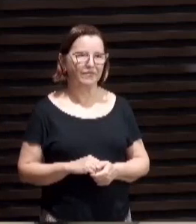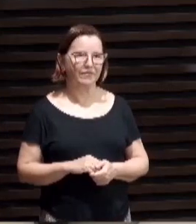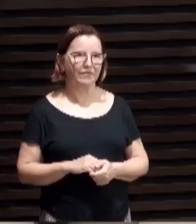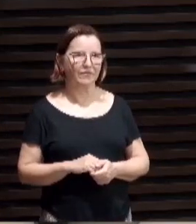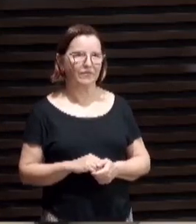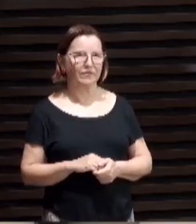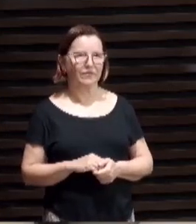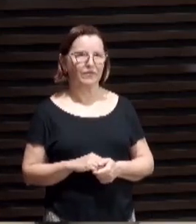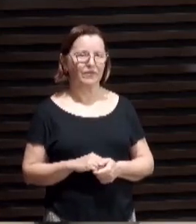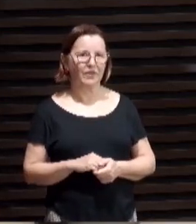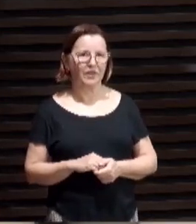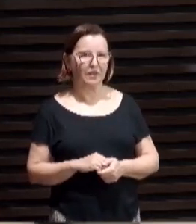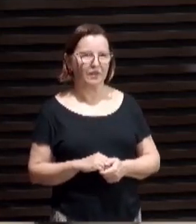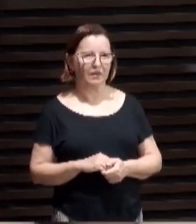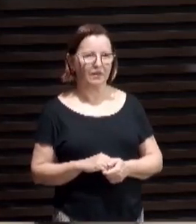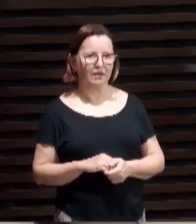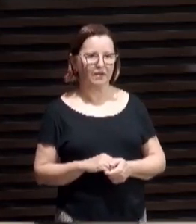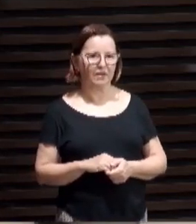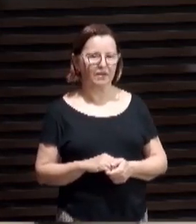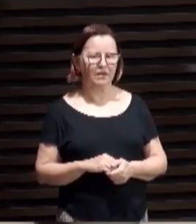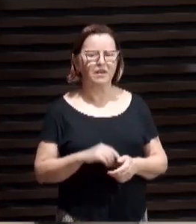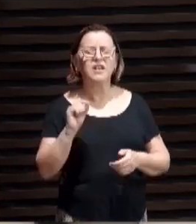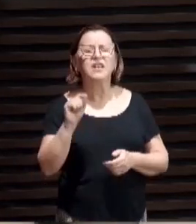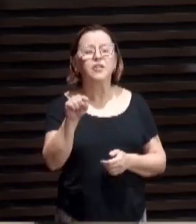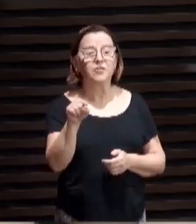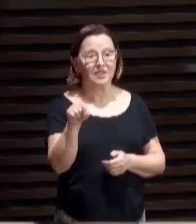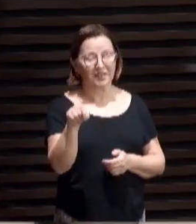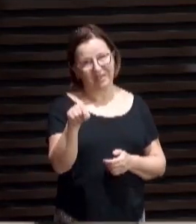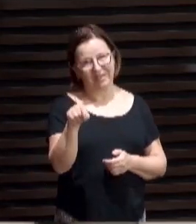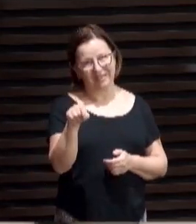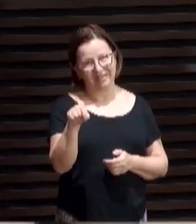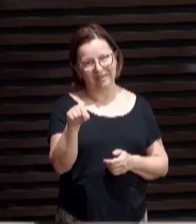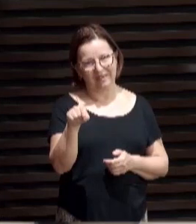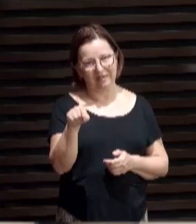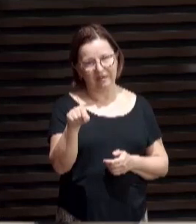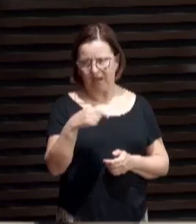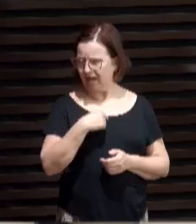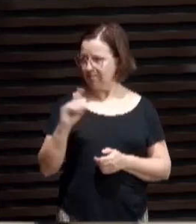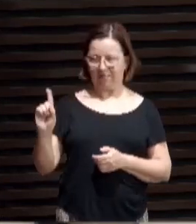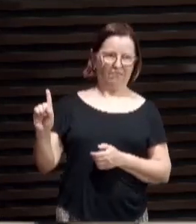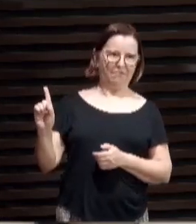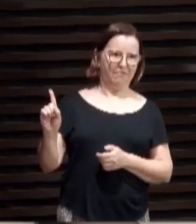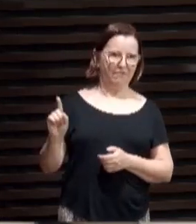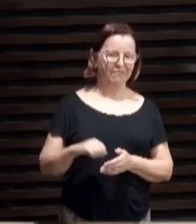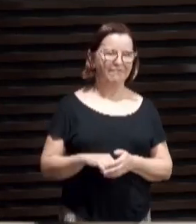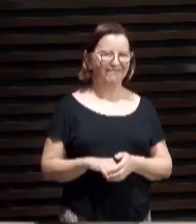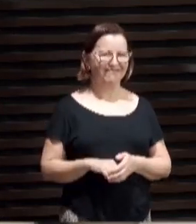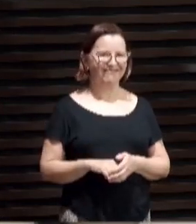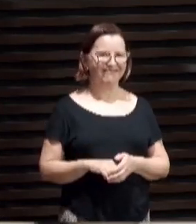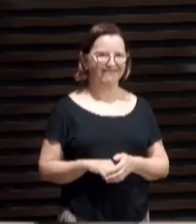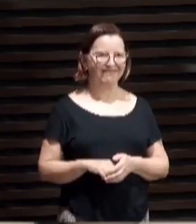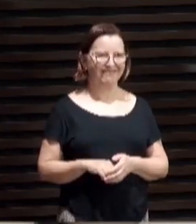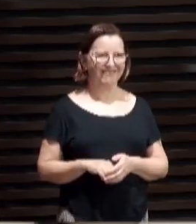Como é que você... Quem é você? Não sou. Nós podemos ter